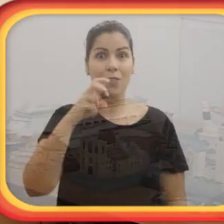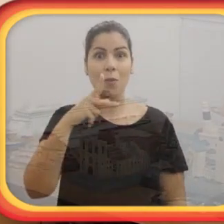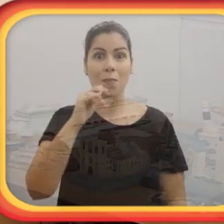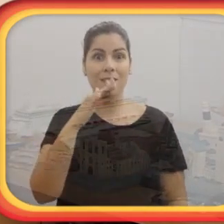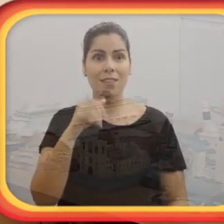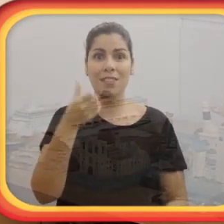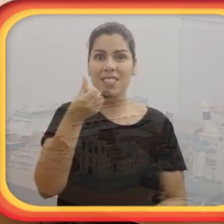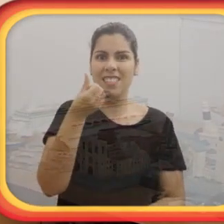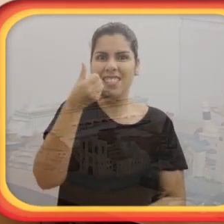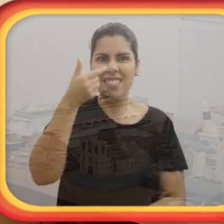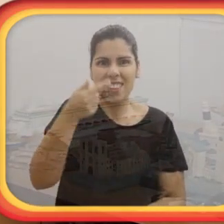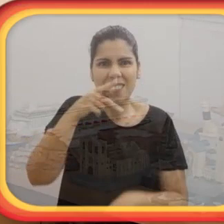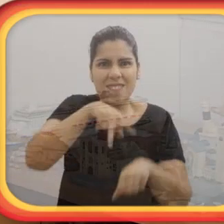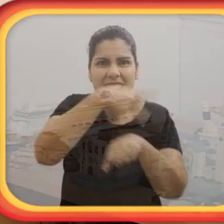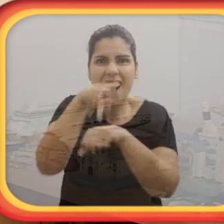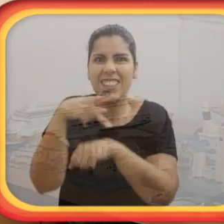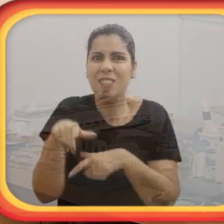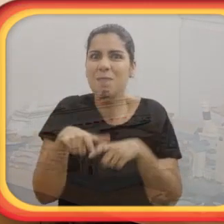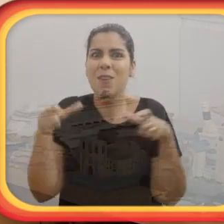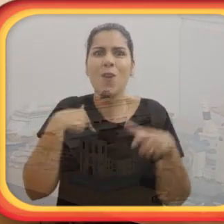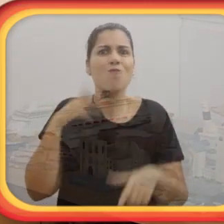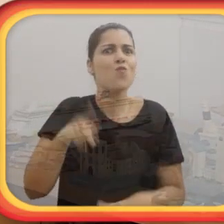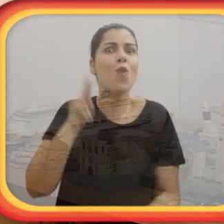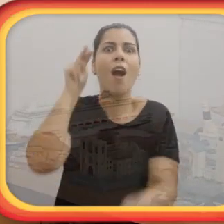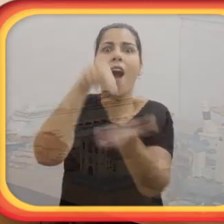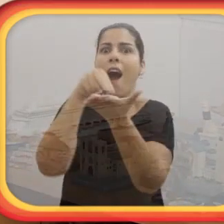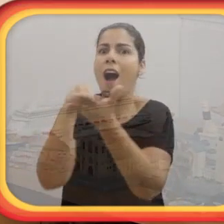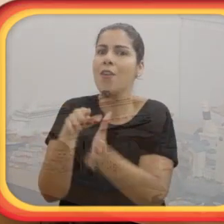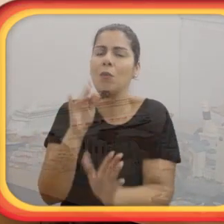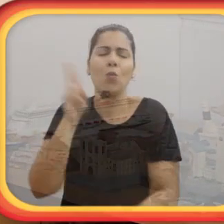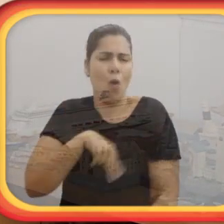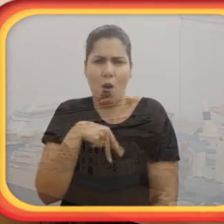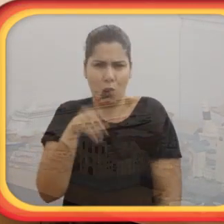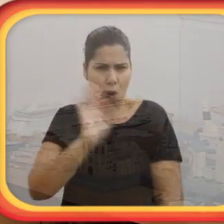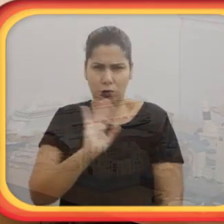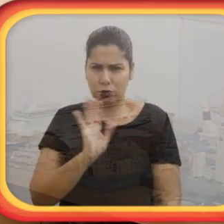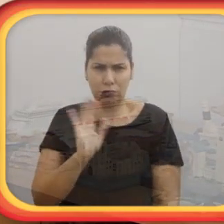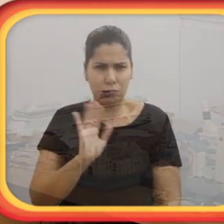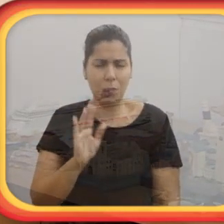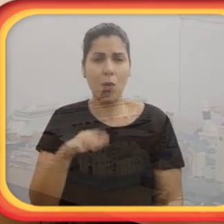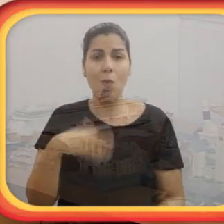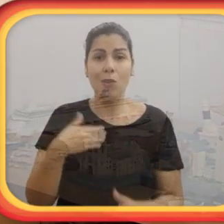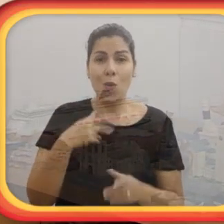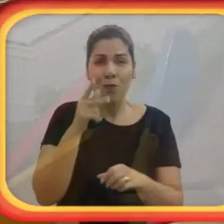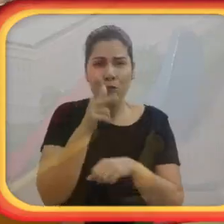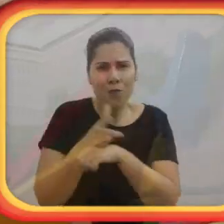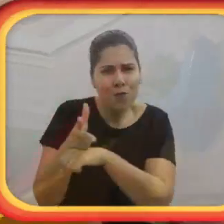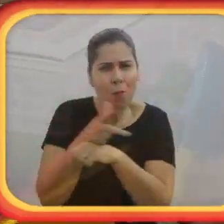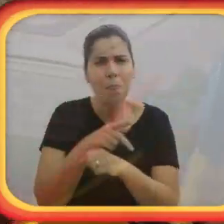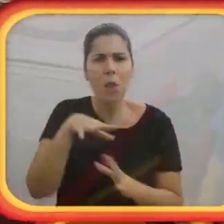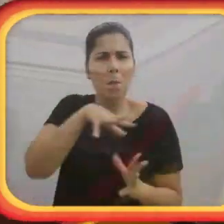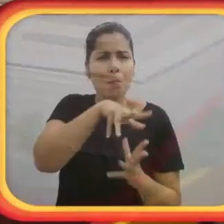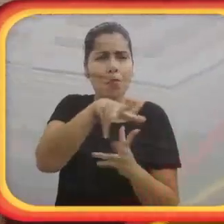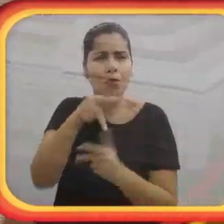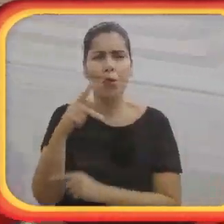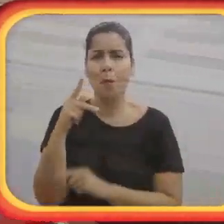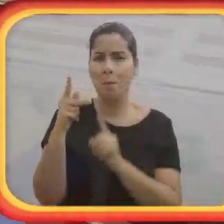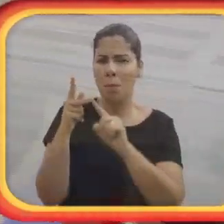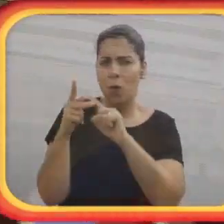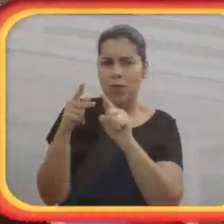comecei a encontrar outros colecionadores, a trocar, vender peças, a importar outras. E atualmente eu